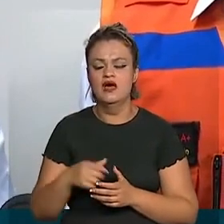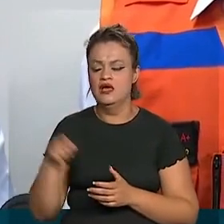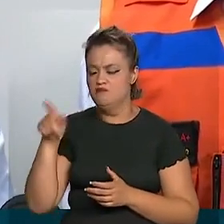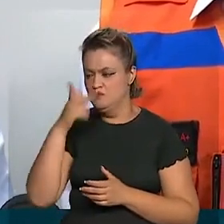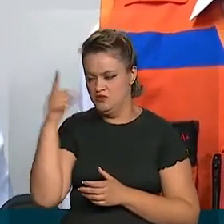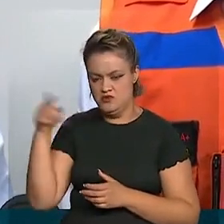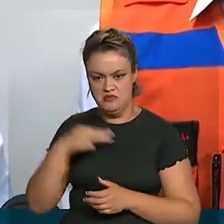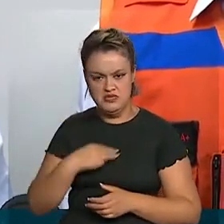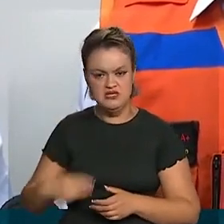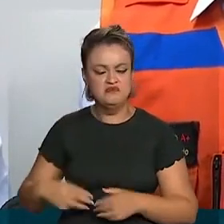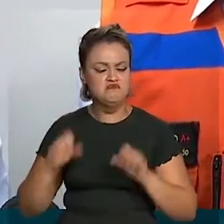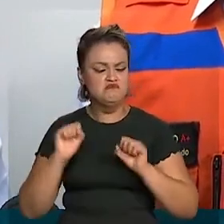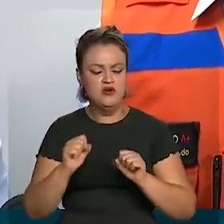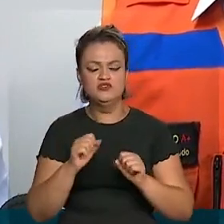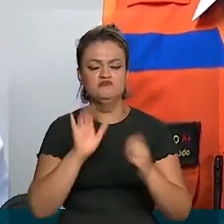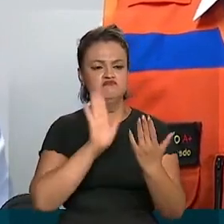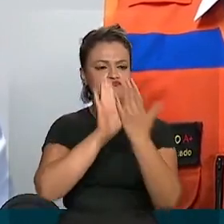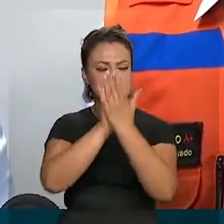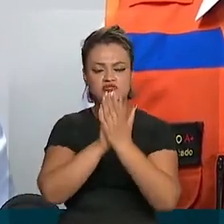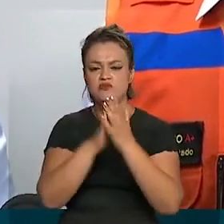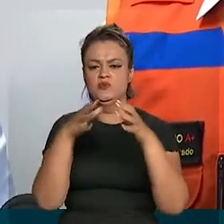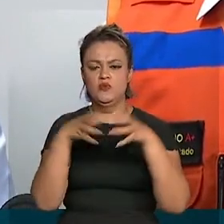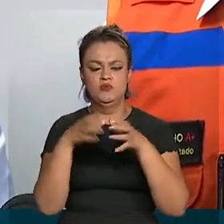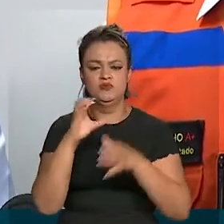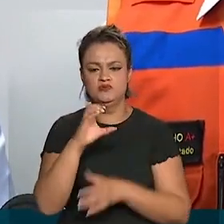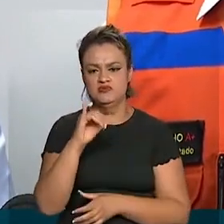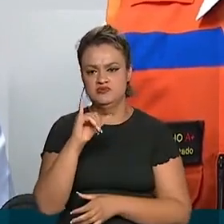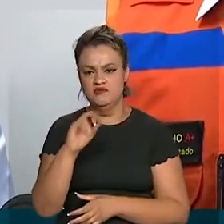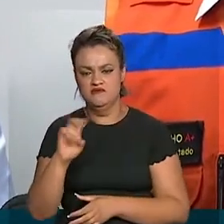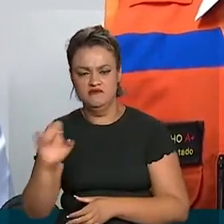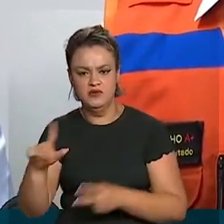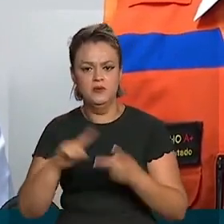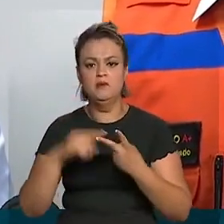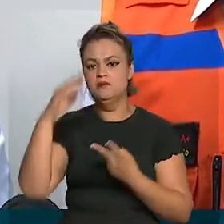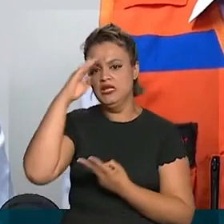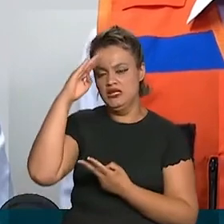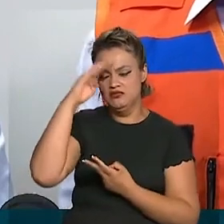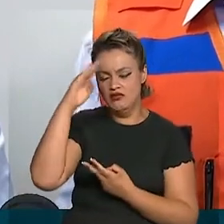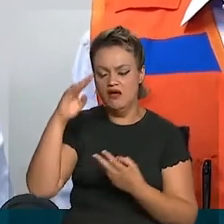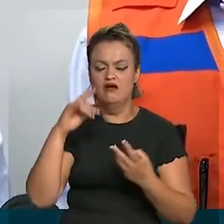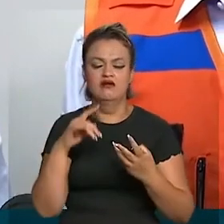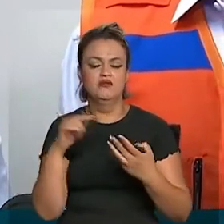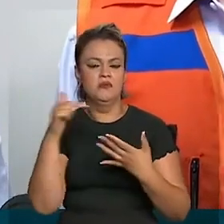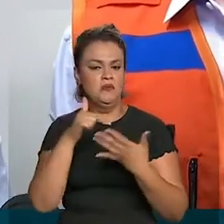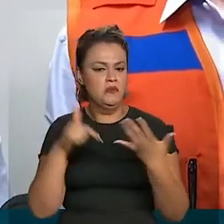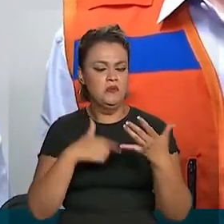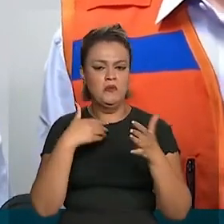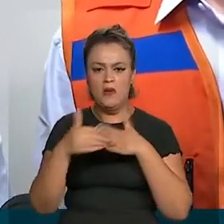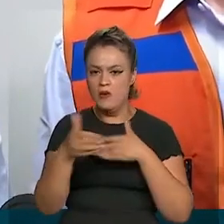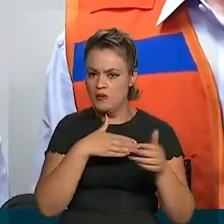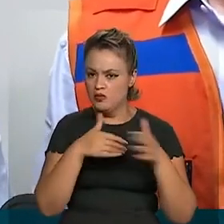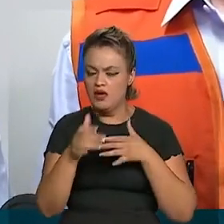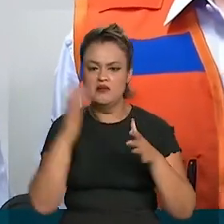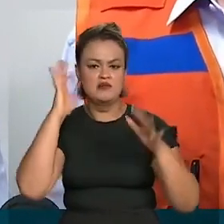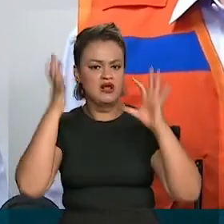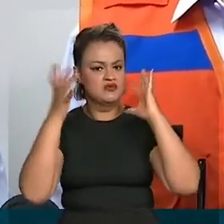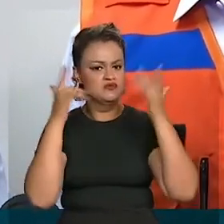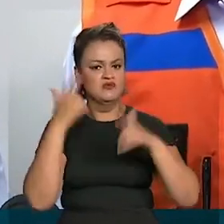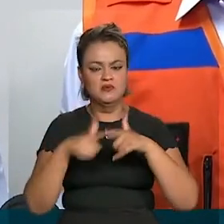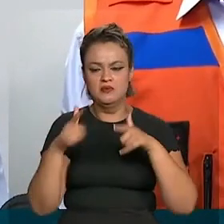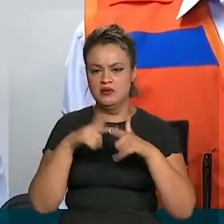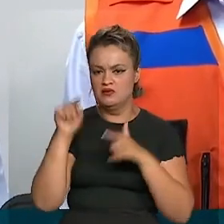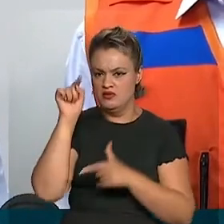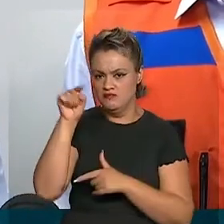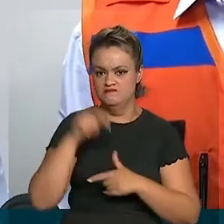a quaisquer órgãos civis e militares da Administração Pública Federal os meios necessários para a consecução do objetivo